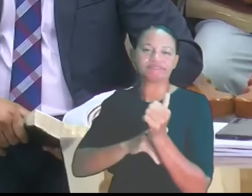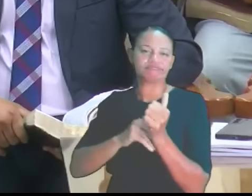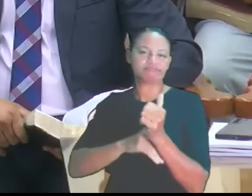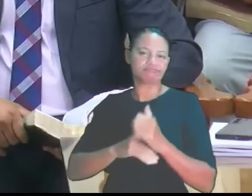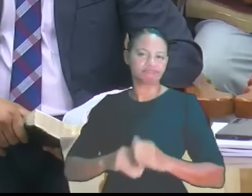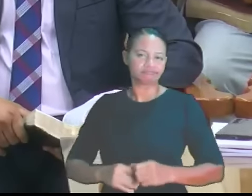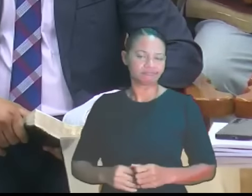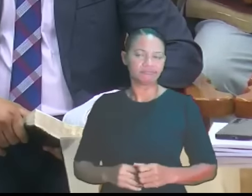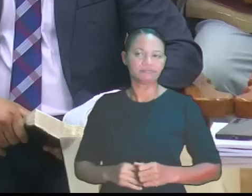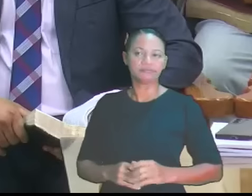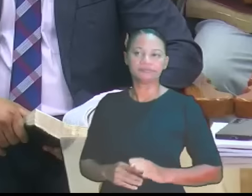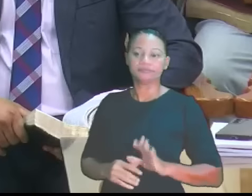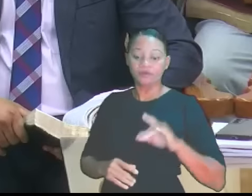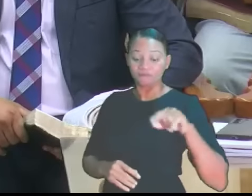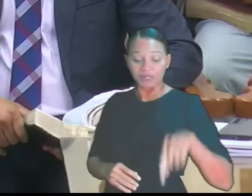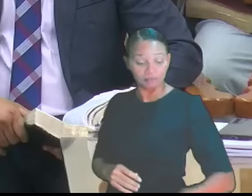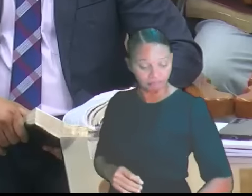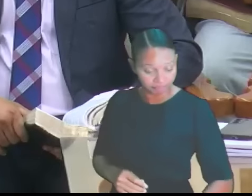Fica aqui,